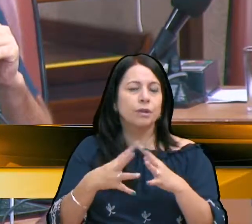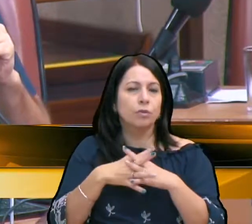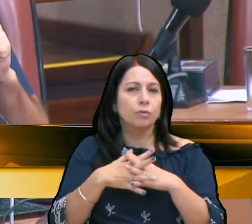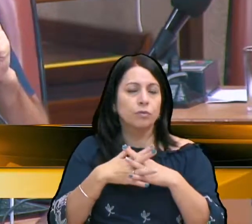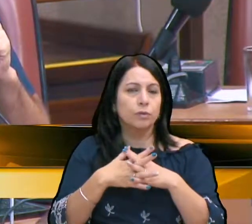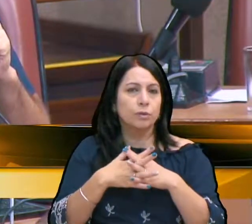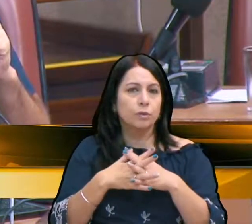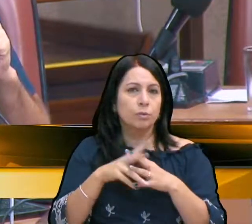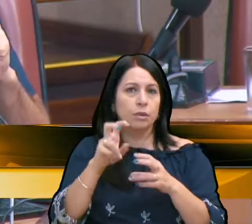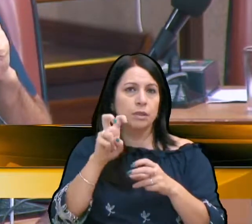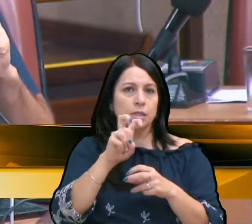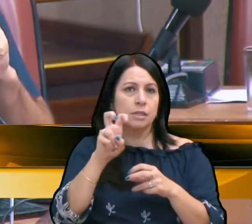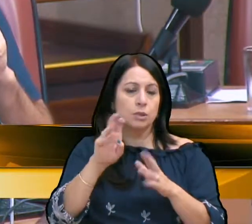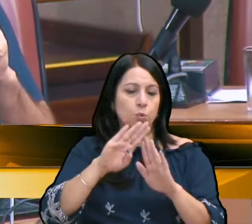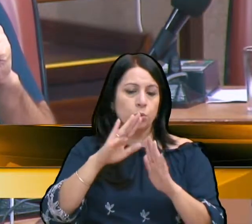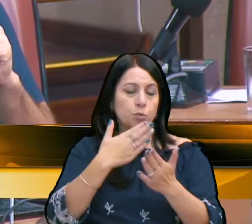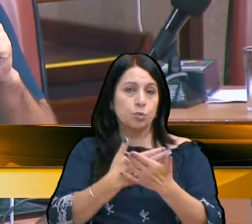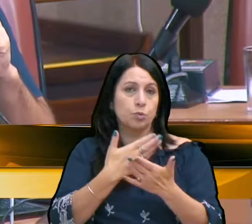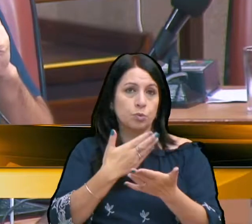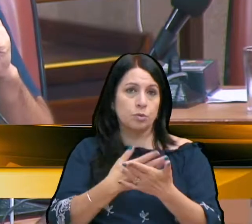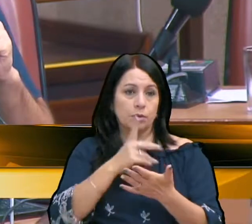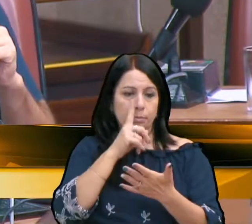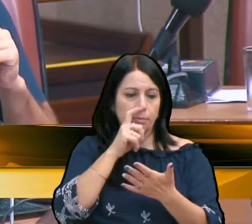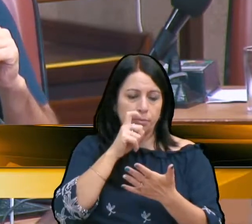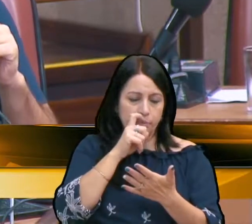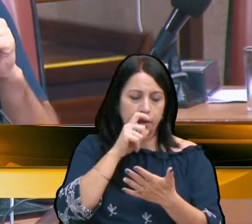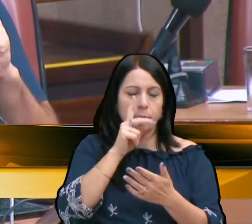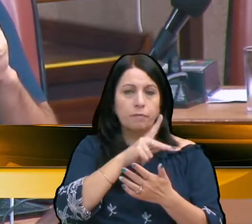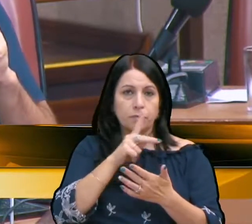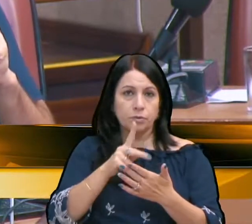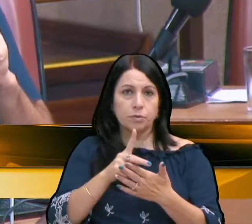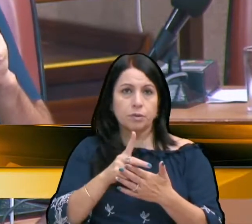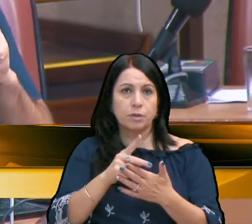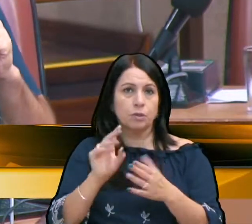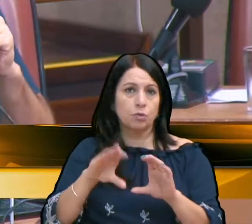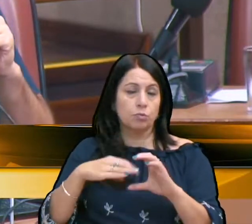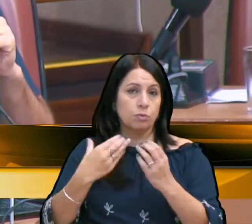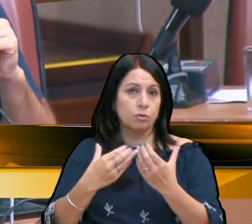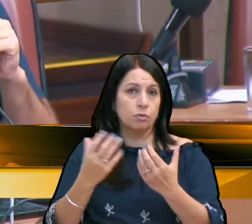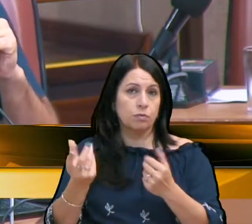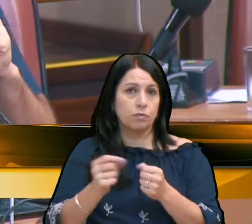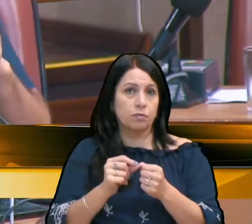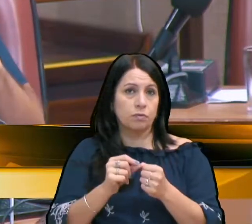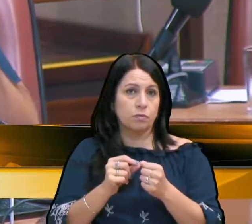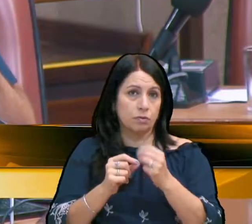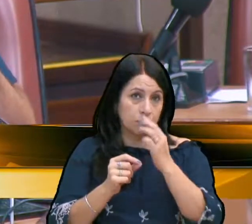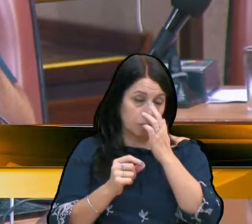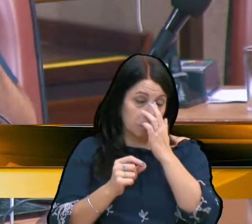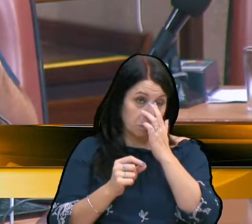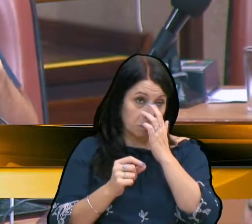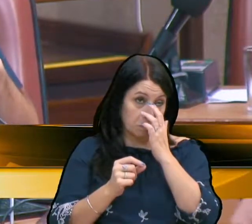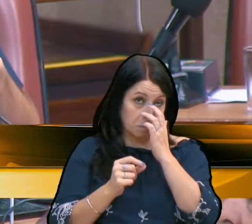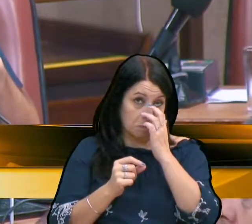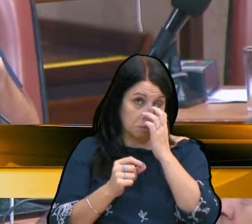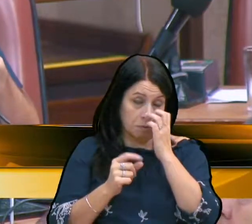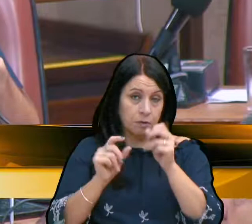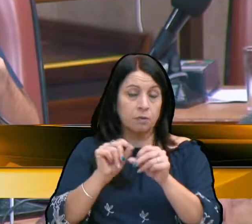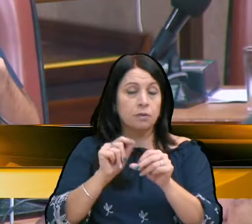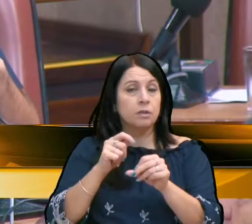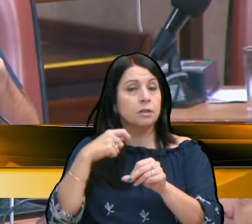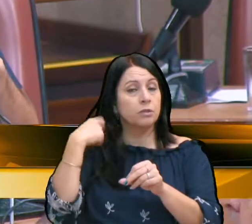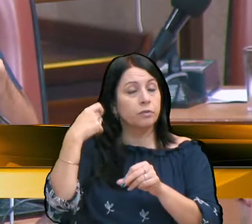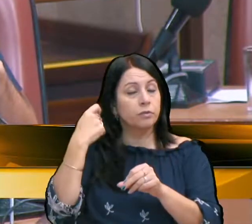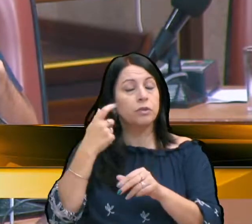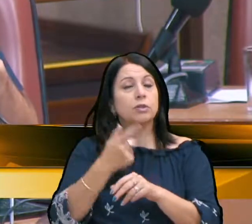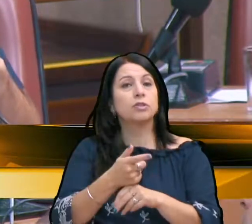5 escolas, né? Os pais, professores, a comunidade, fazendo, declaração de líderes, fazendo vídeos, vereador